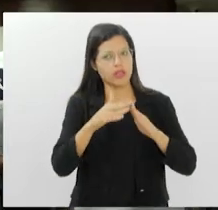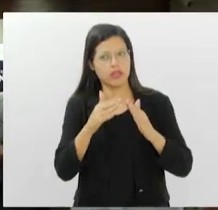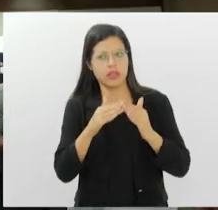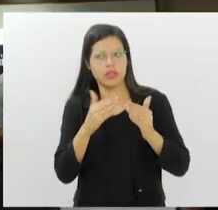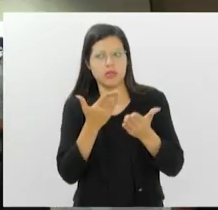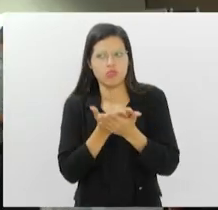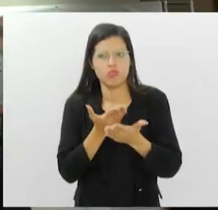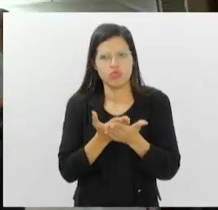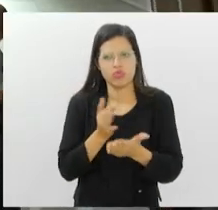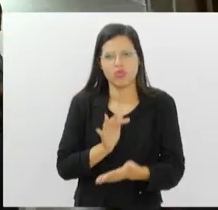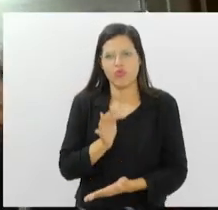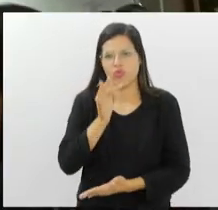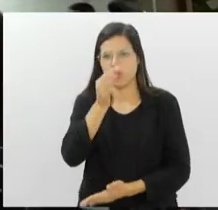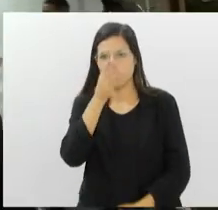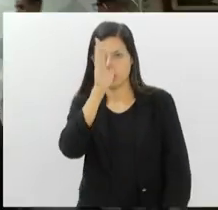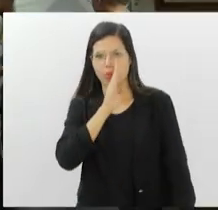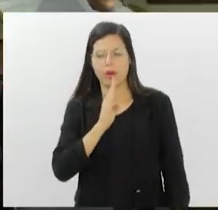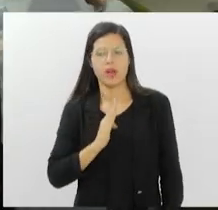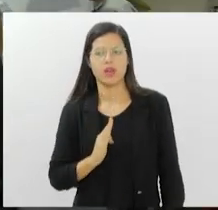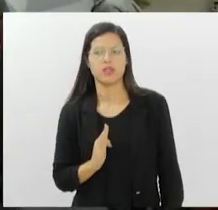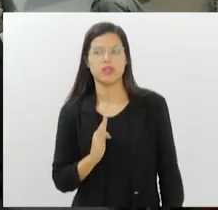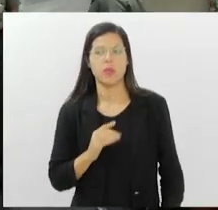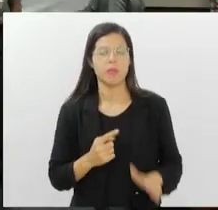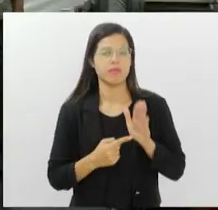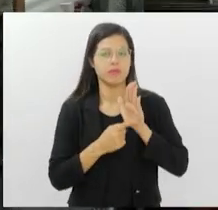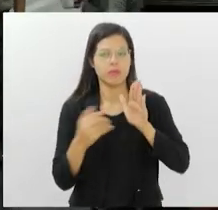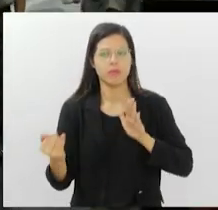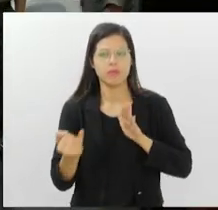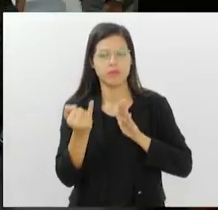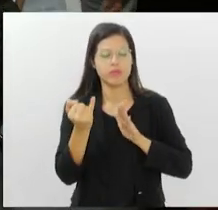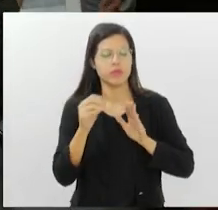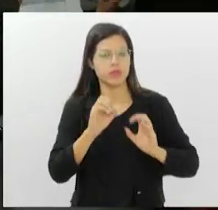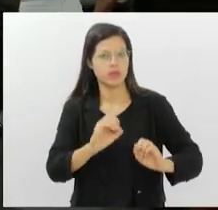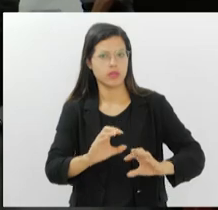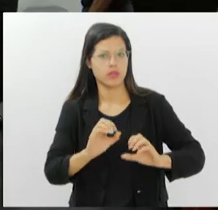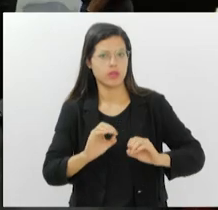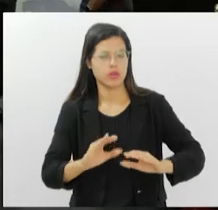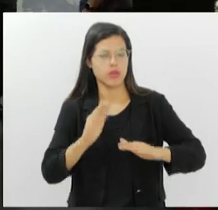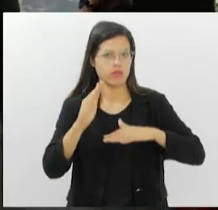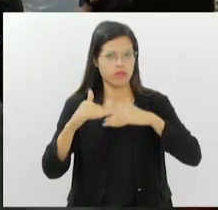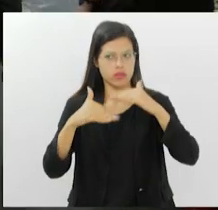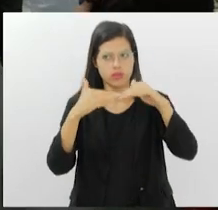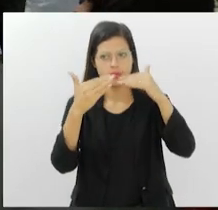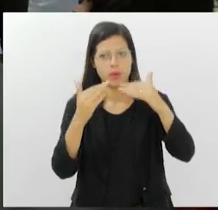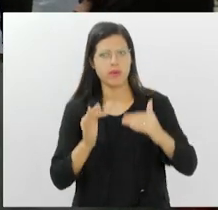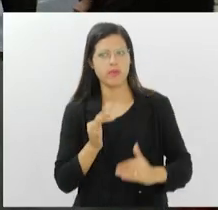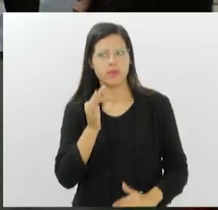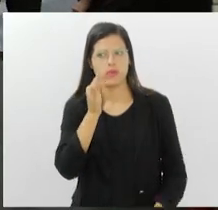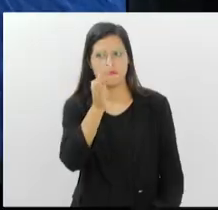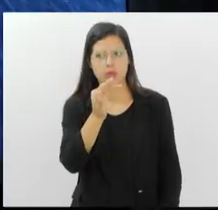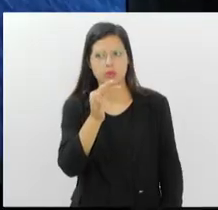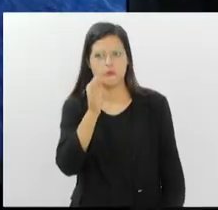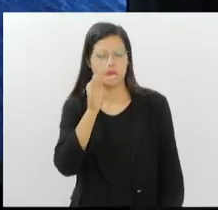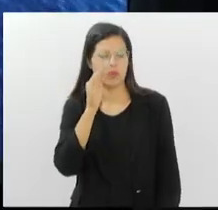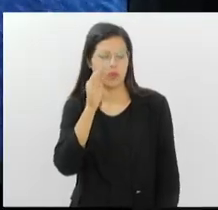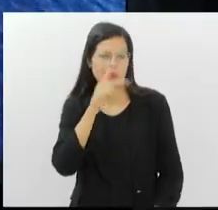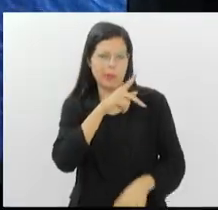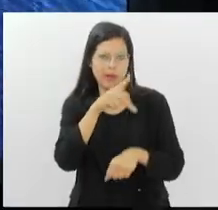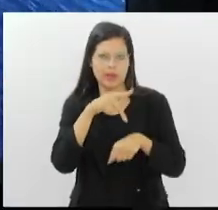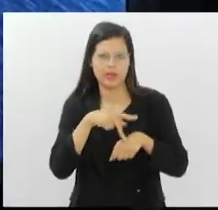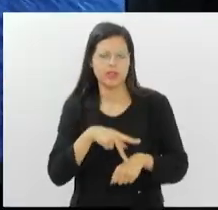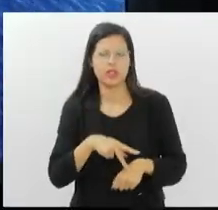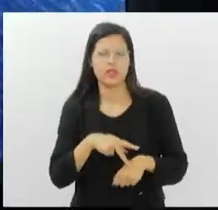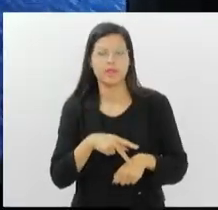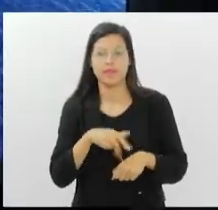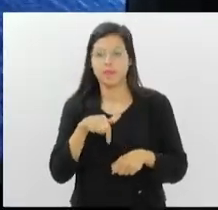Brasil" já reforçava a importância da educação no cenário de desenvolvimento e futuro do país. Não à toa,